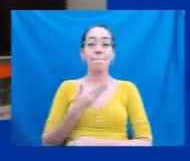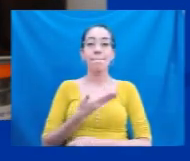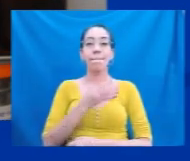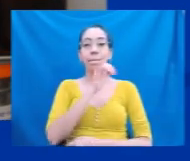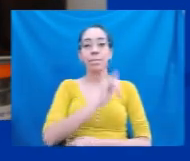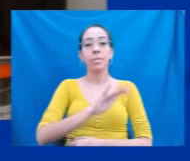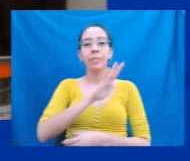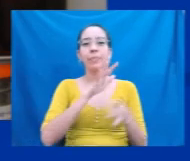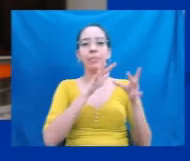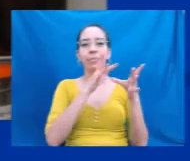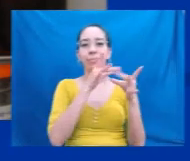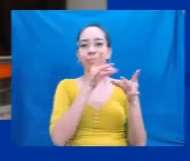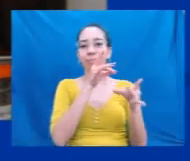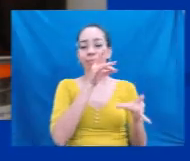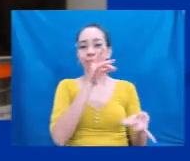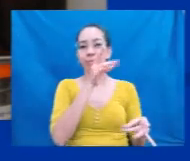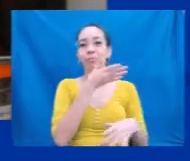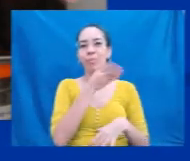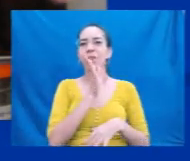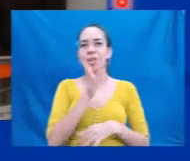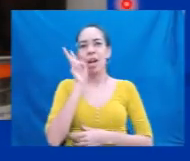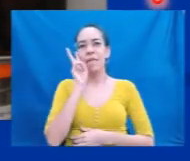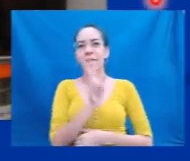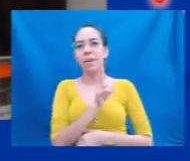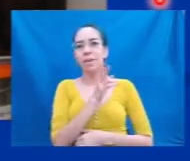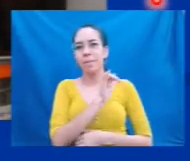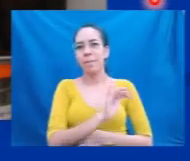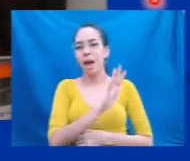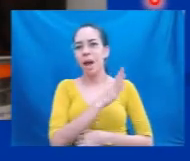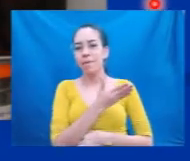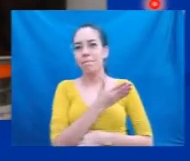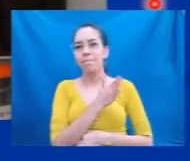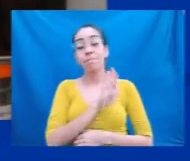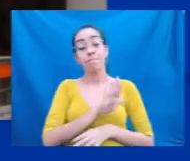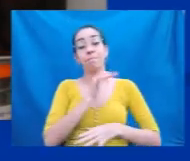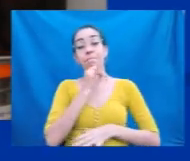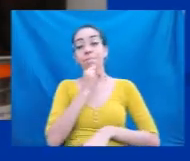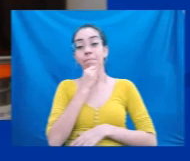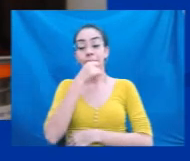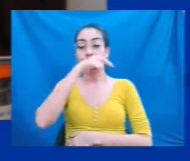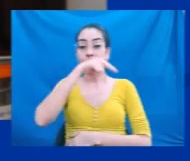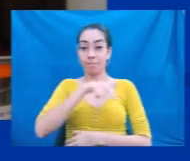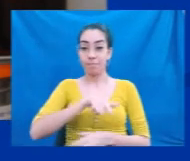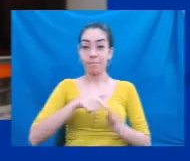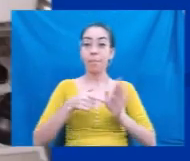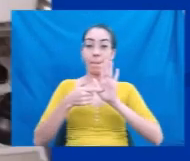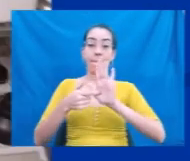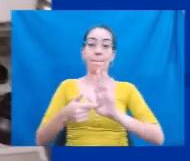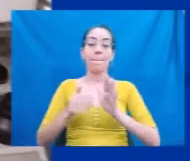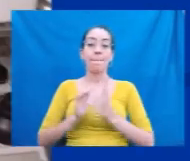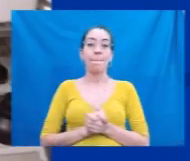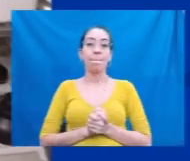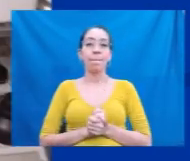Então, uma imagem mais detalhada, que vocês já viram também em outro momento, né? Mas cabe aqui nesse exemplo, ok? Então,